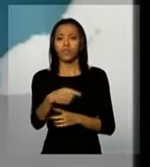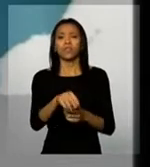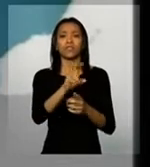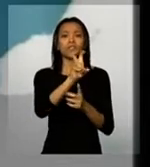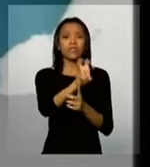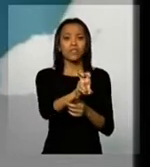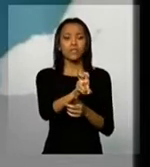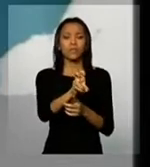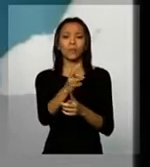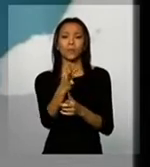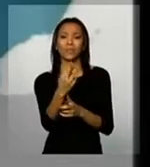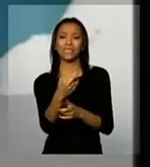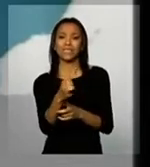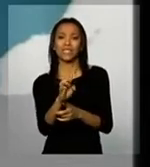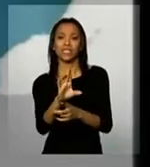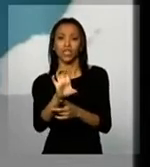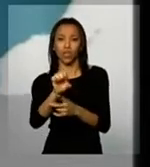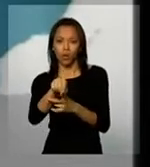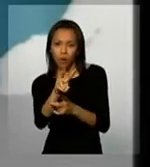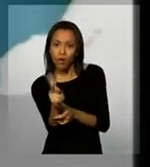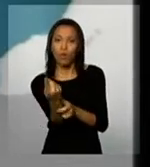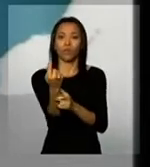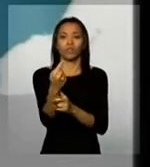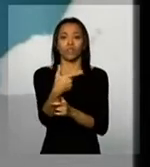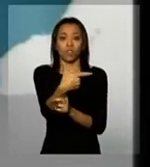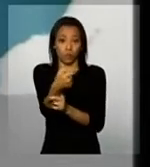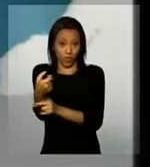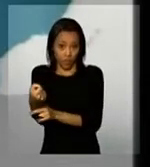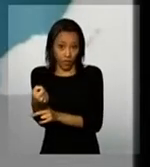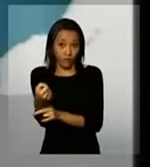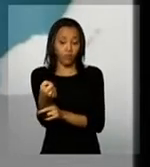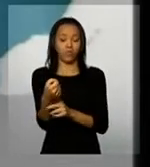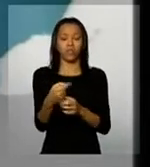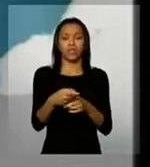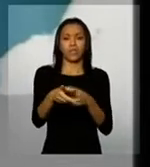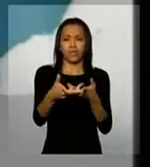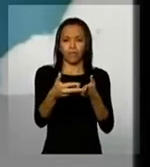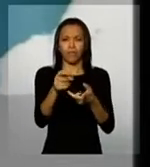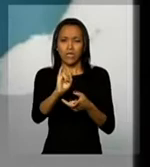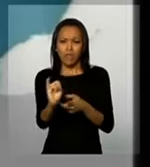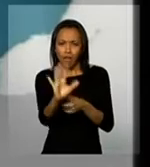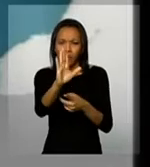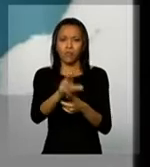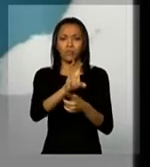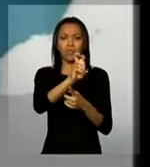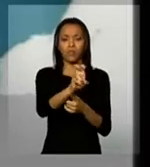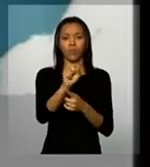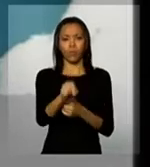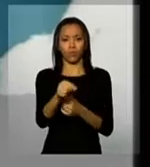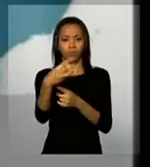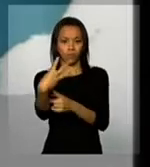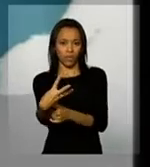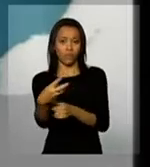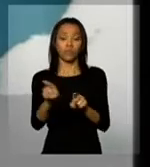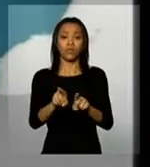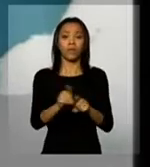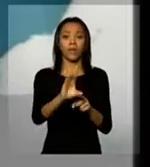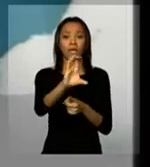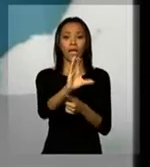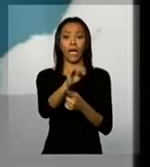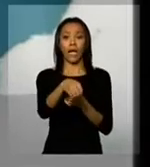5 trilhões e 200, trabalhando com uma inflação de 5,3 e um câmbio médio